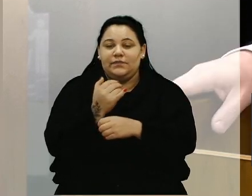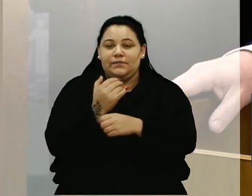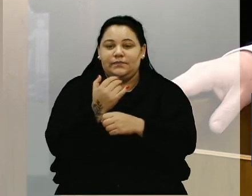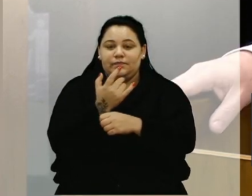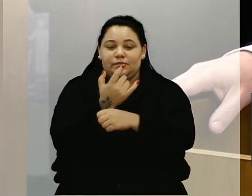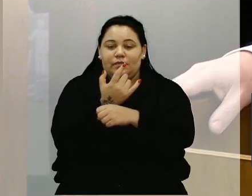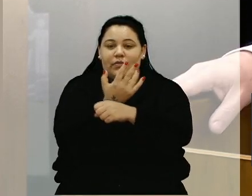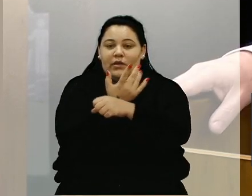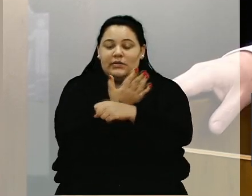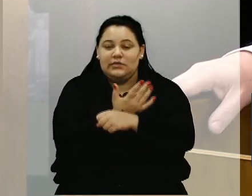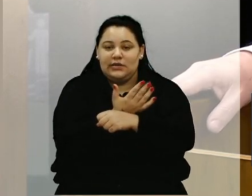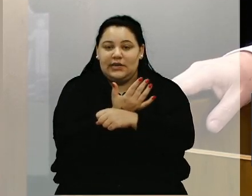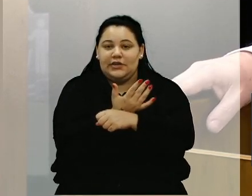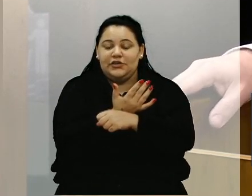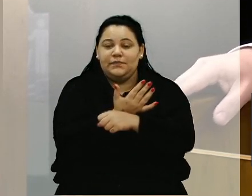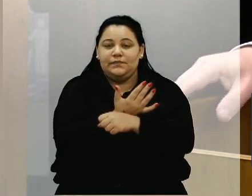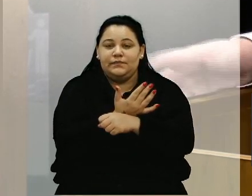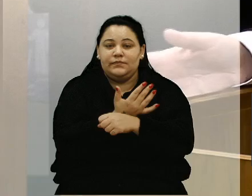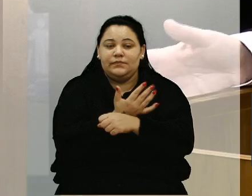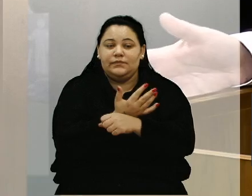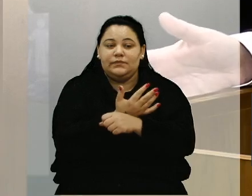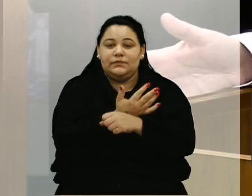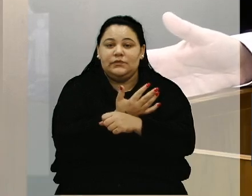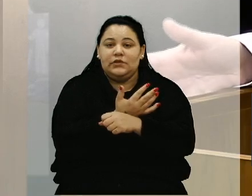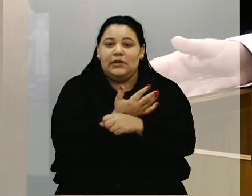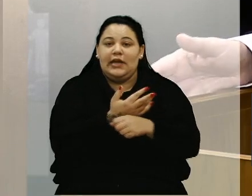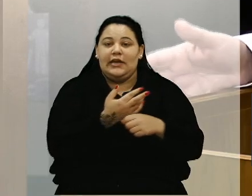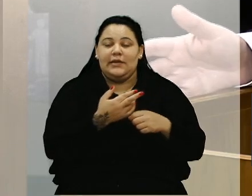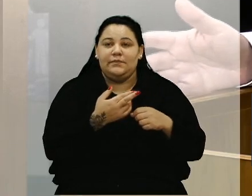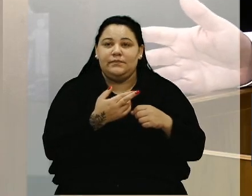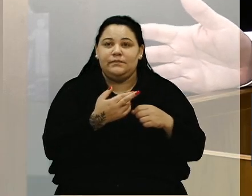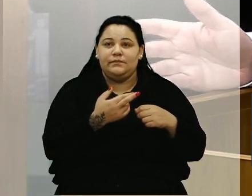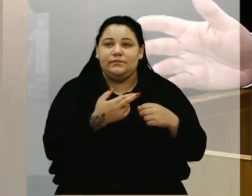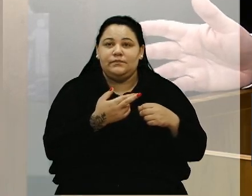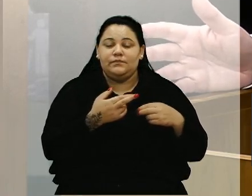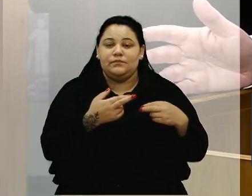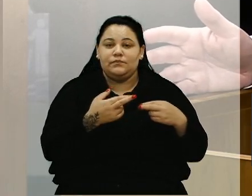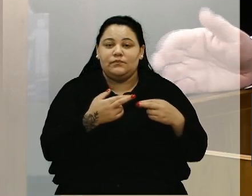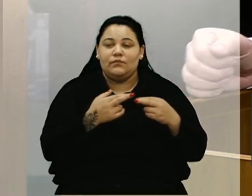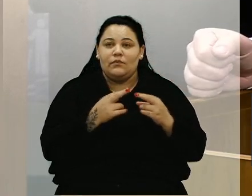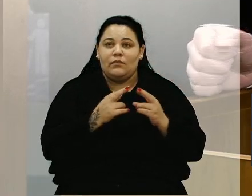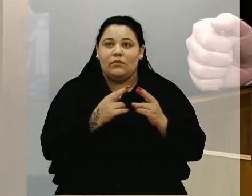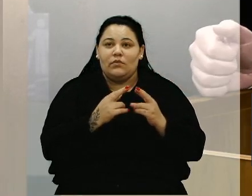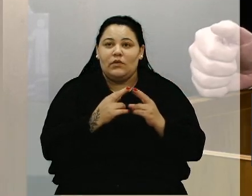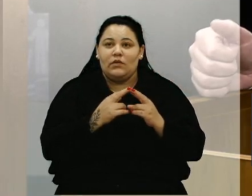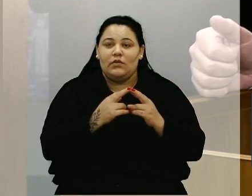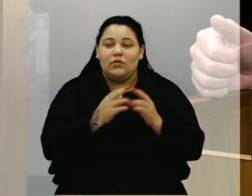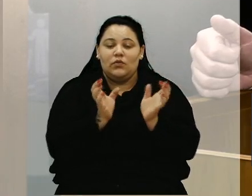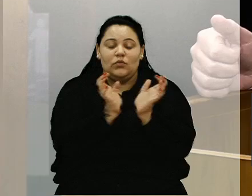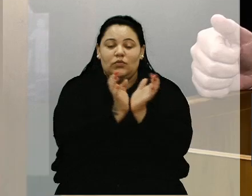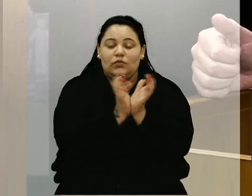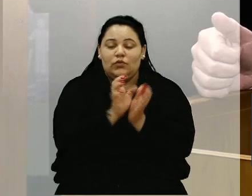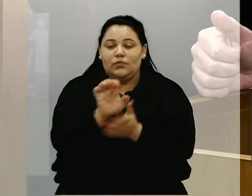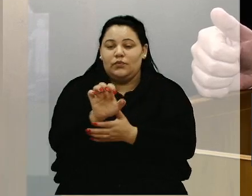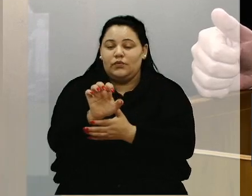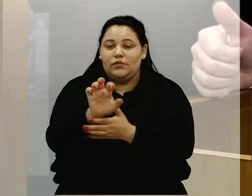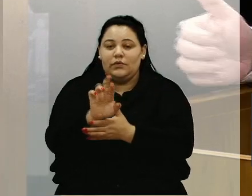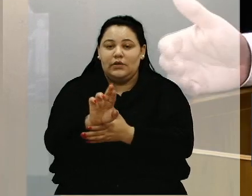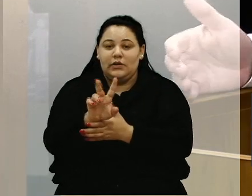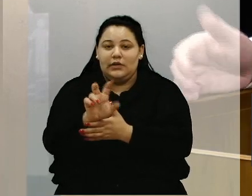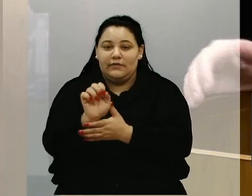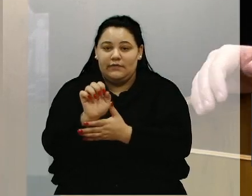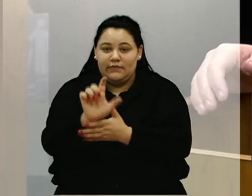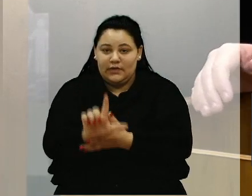foram fundadas por alemães, a siderúrgica Gerdau, a Kepler Weber, o grupo Erval, a